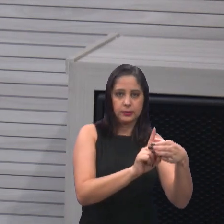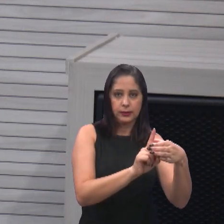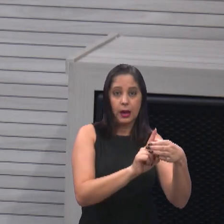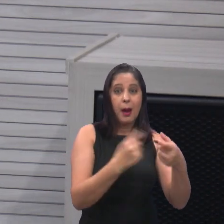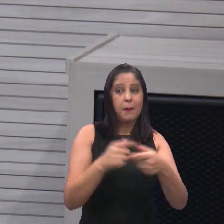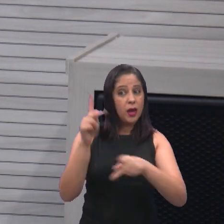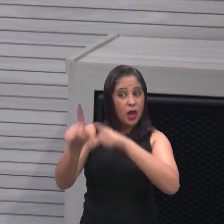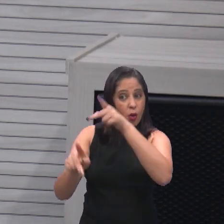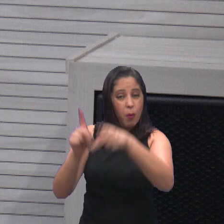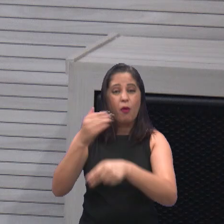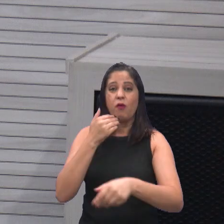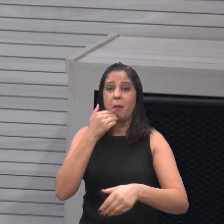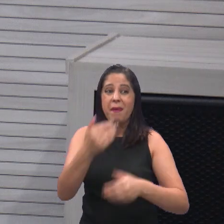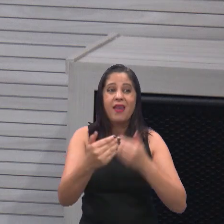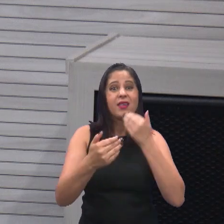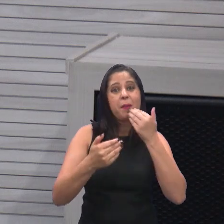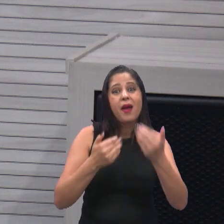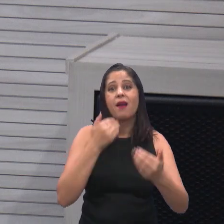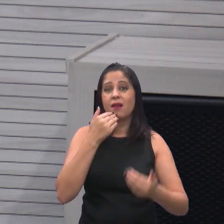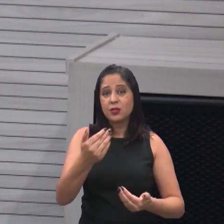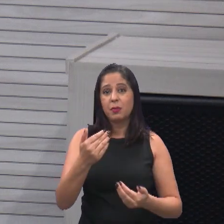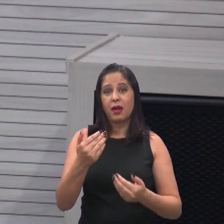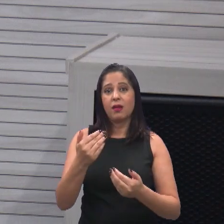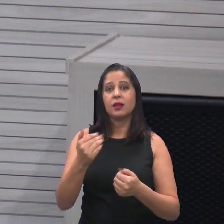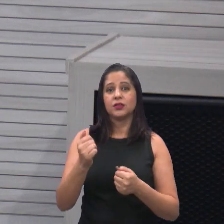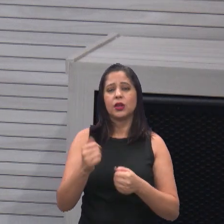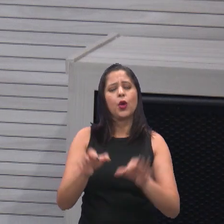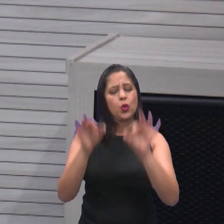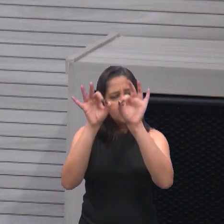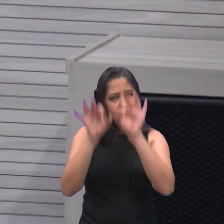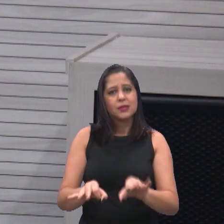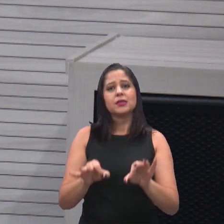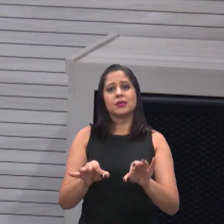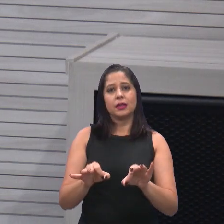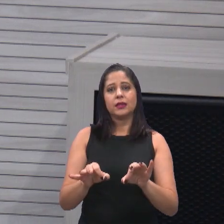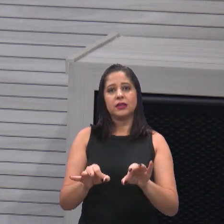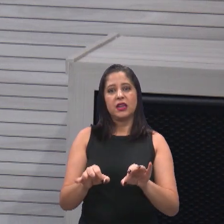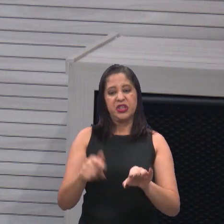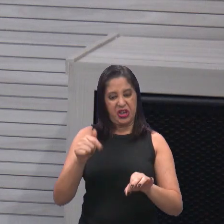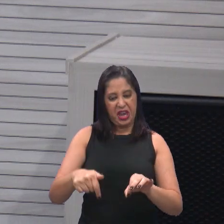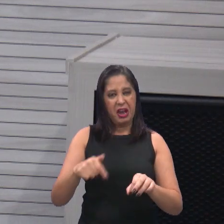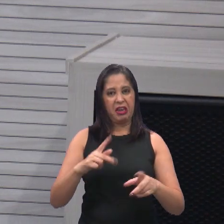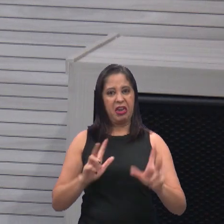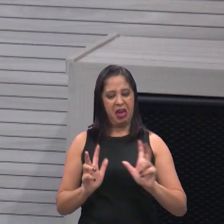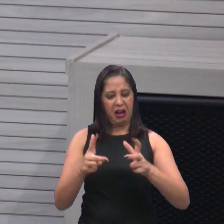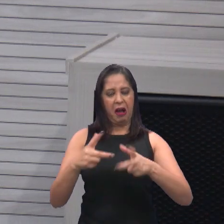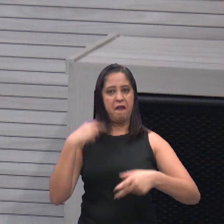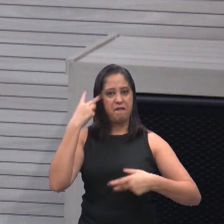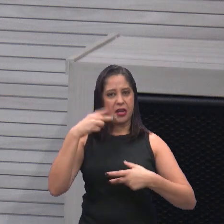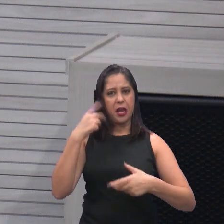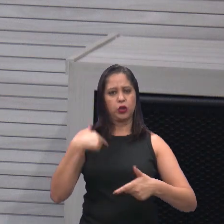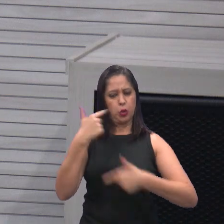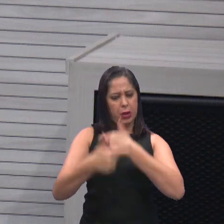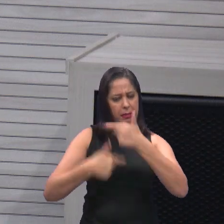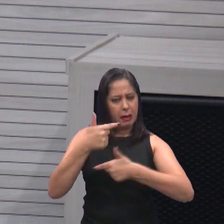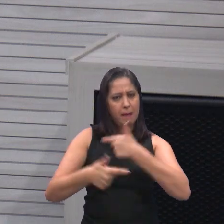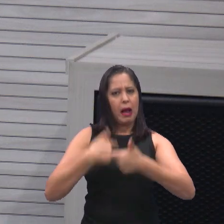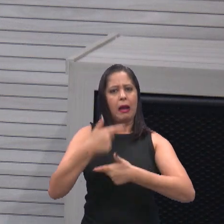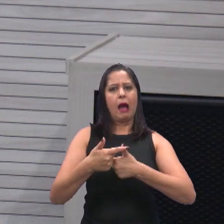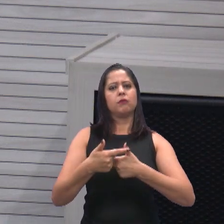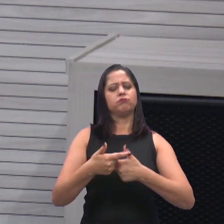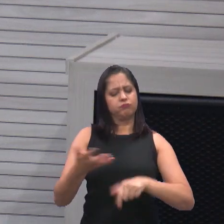regularização fundiária dos bairros, tenho certeza que essa casa vai dar celeridade, juntamente com a prefeitura, para a gente entregar, de